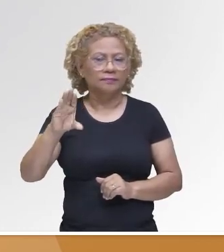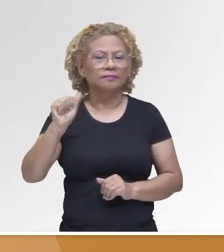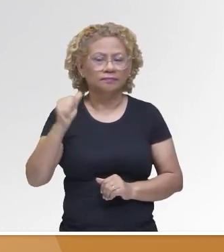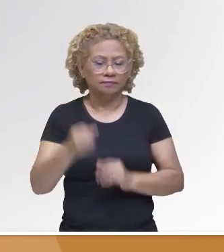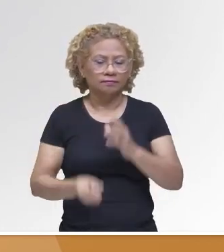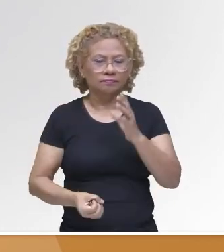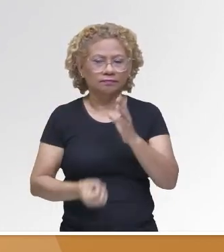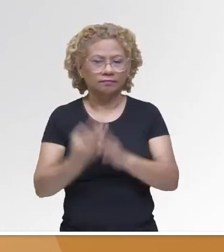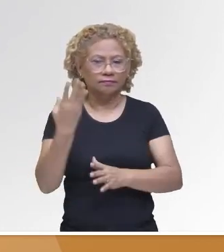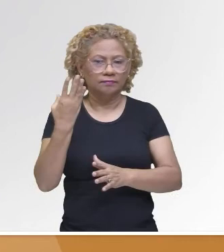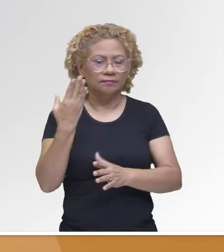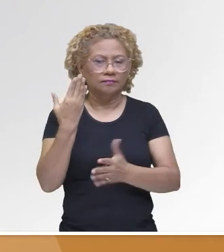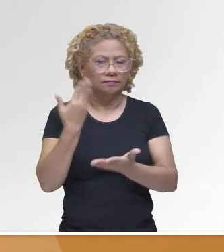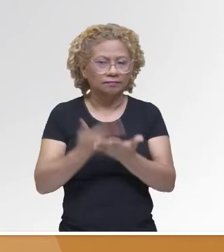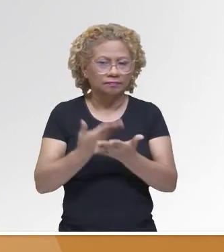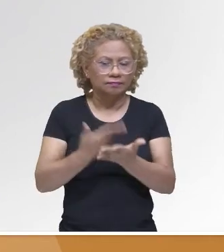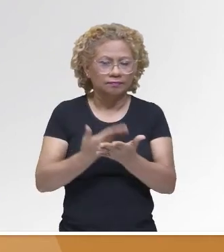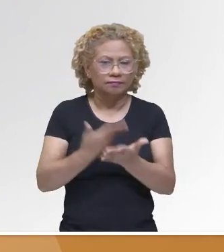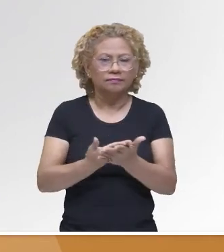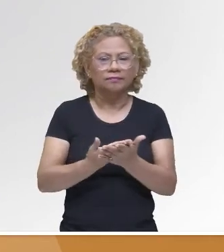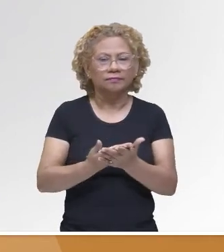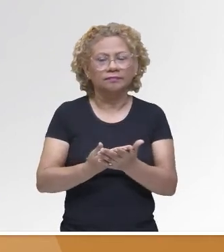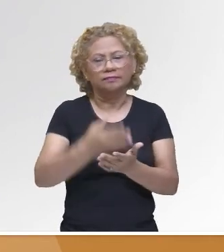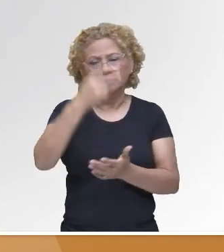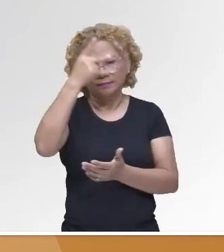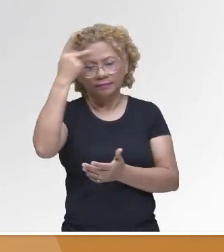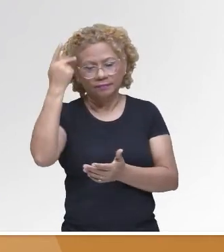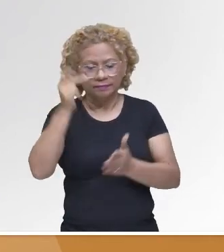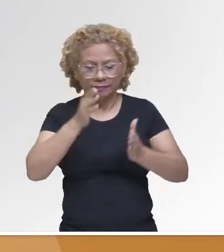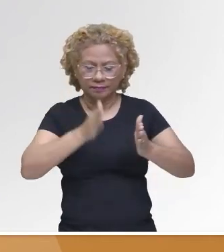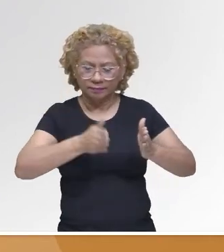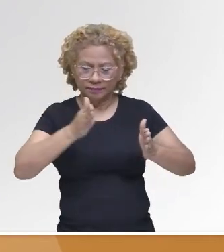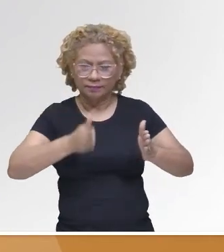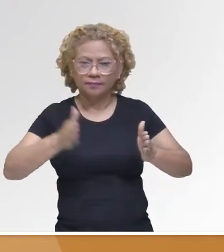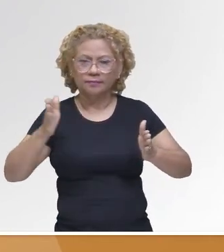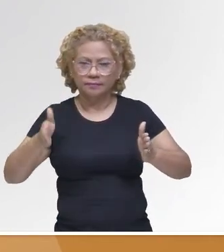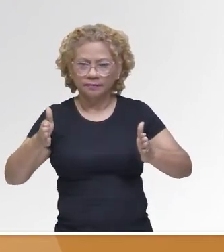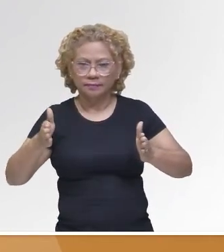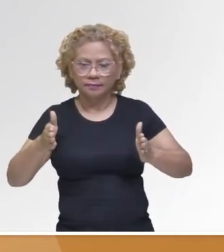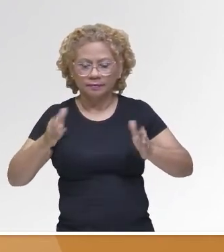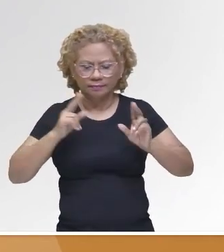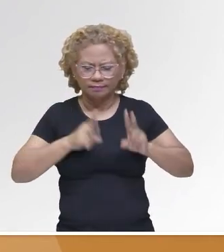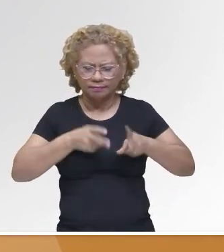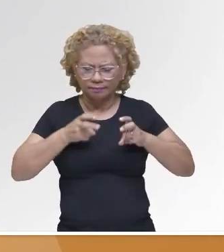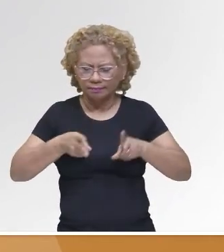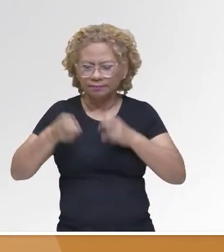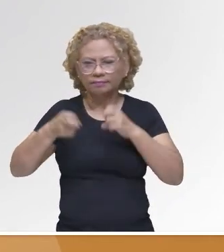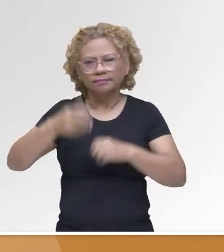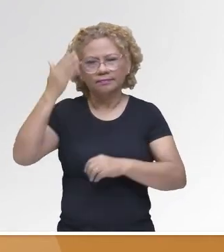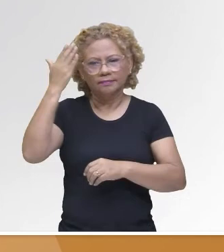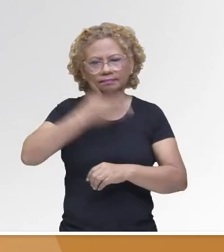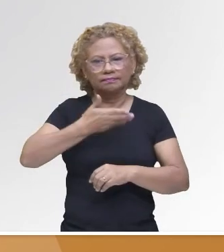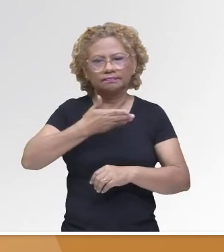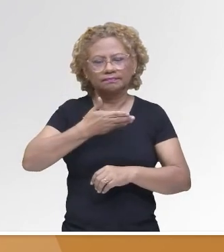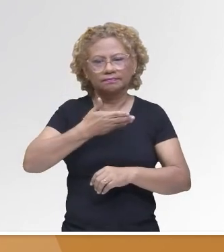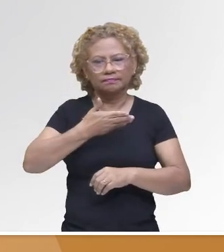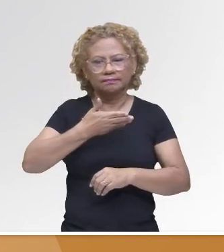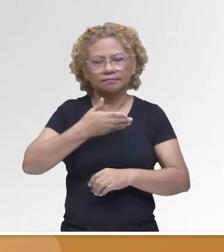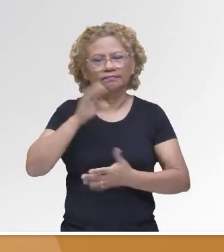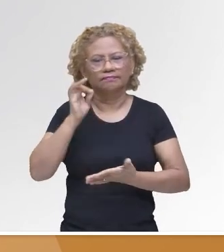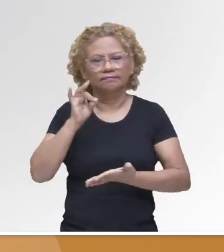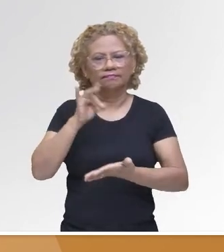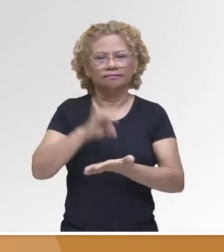né, pelos cientistas algumas etapas para que você possa então comprovar